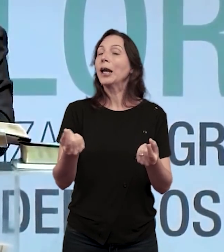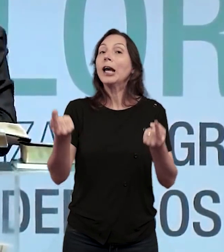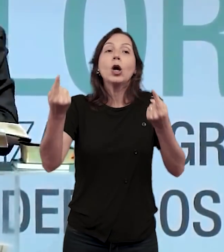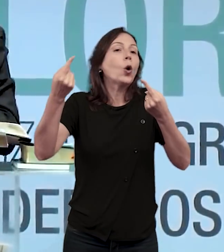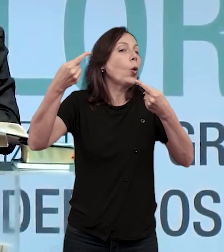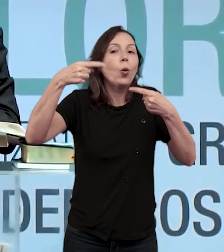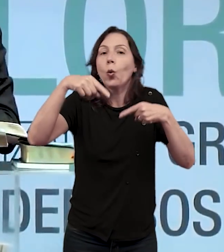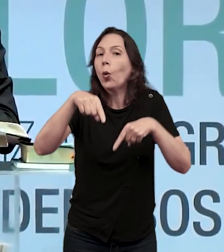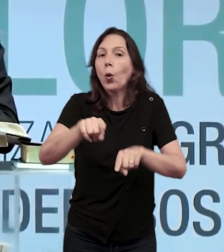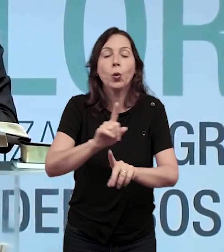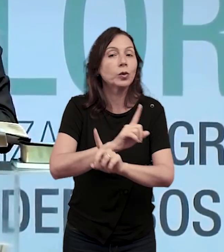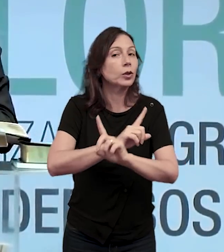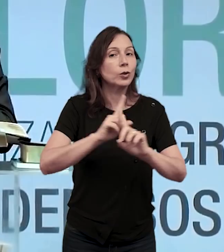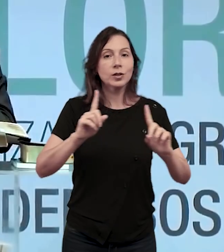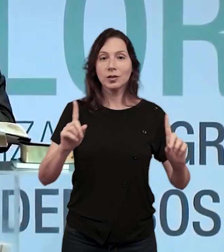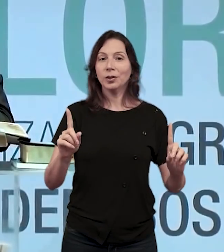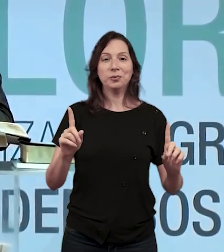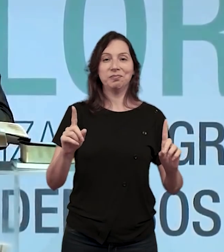Não é fácil escutar isso não, sabe?